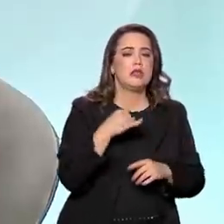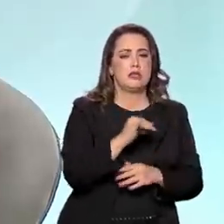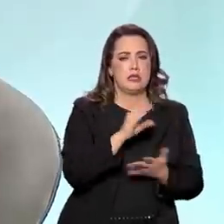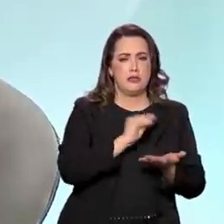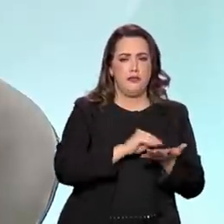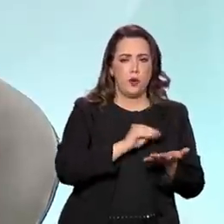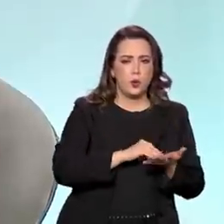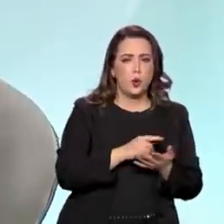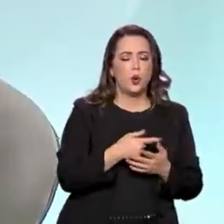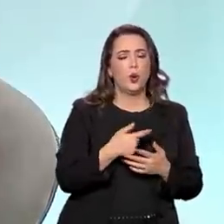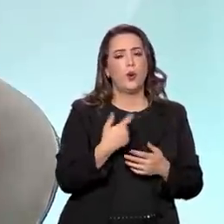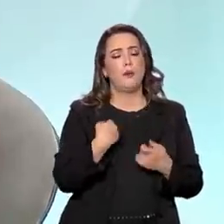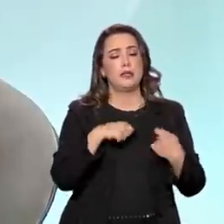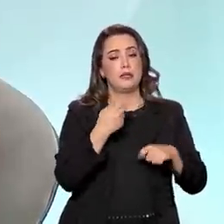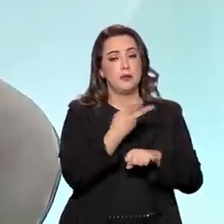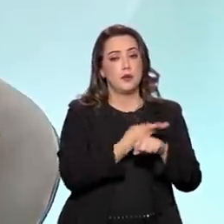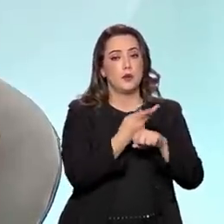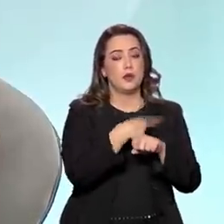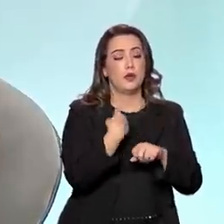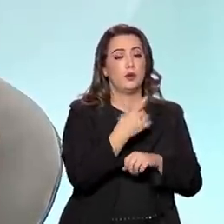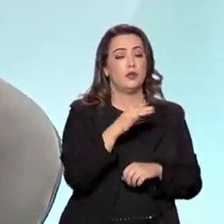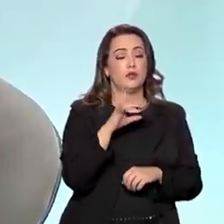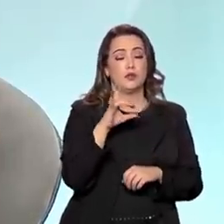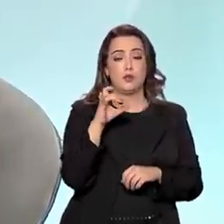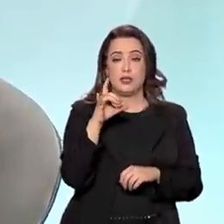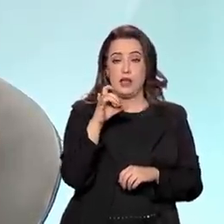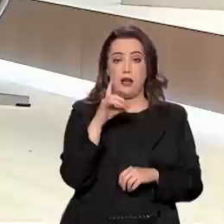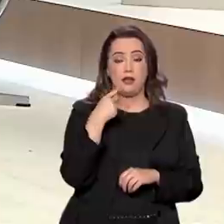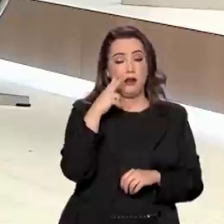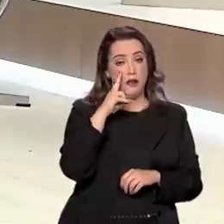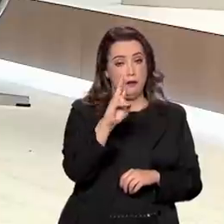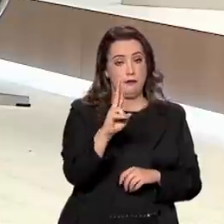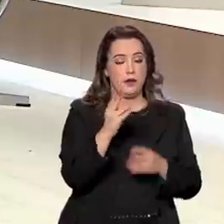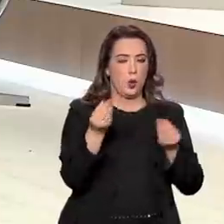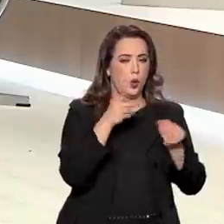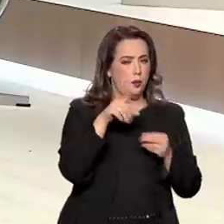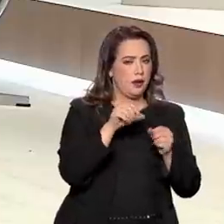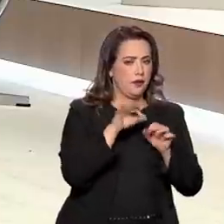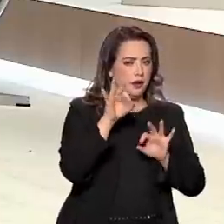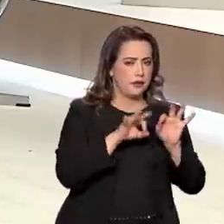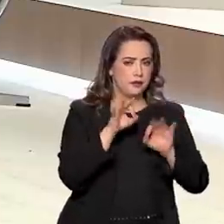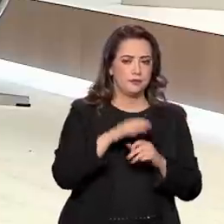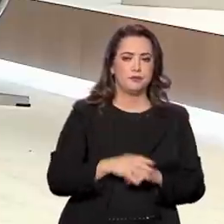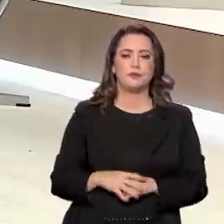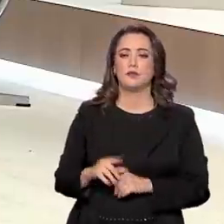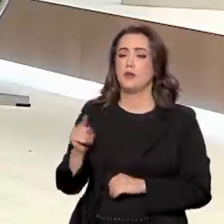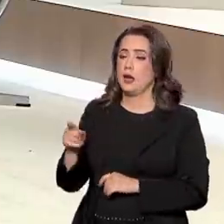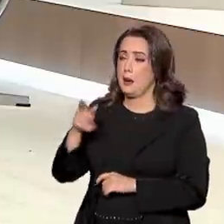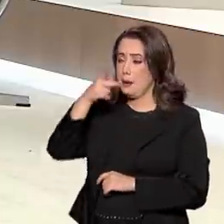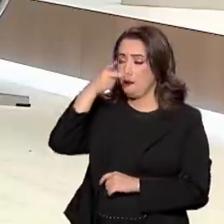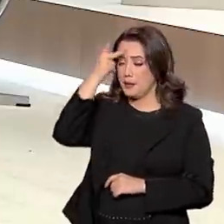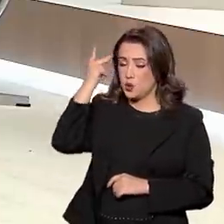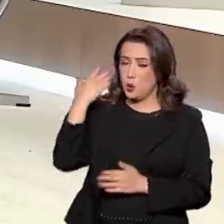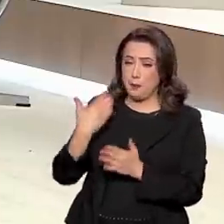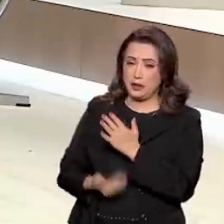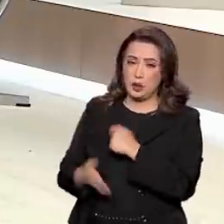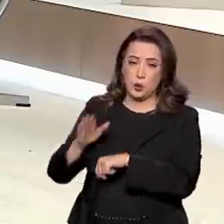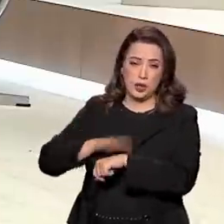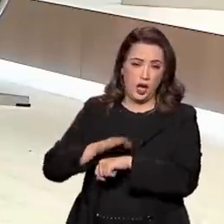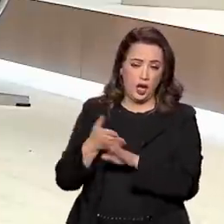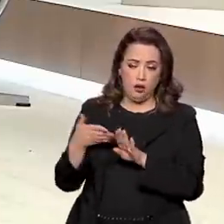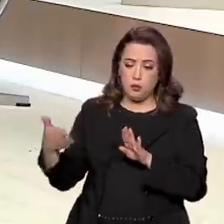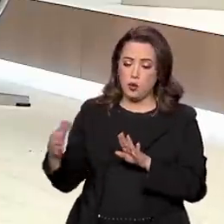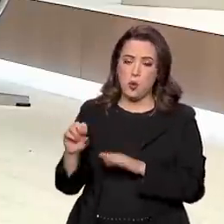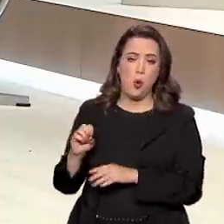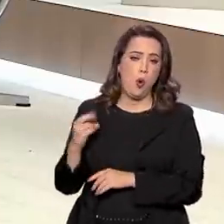como regularizar a situação militar dele isso vai para aquele jovem que perdeu o prazo também no ano que completa 18 anos é o